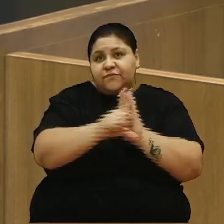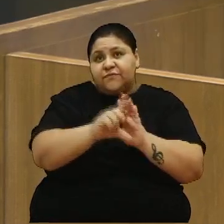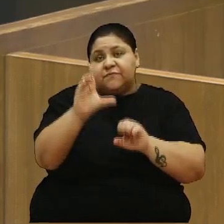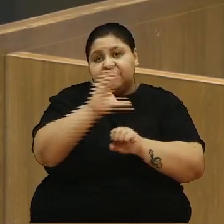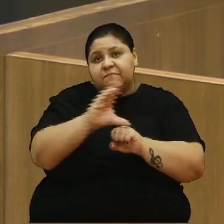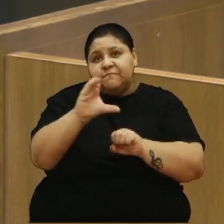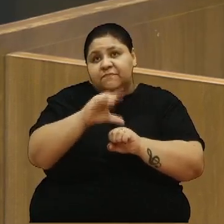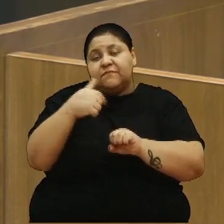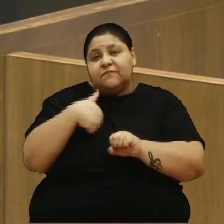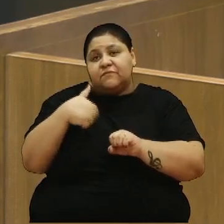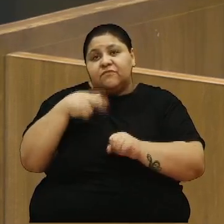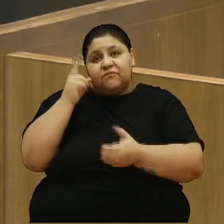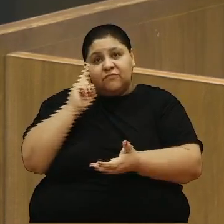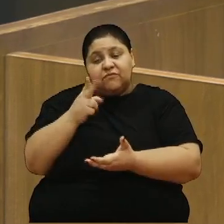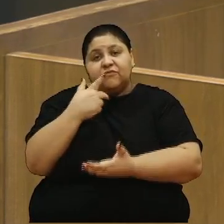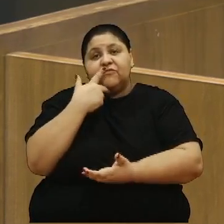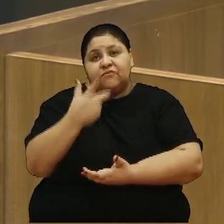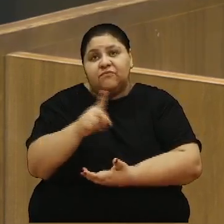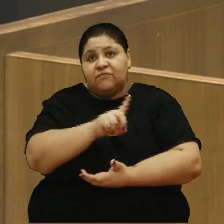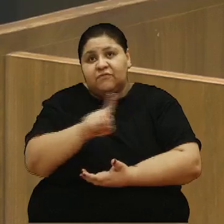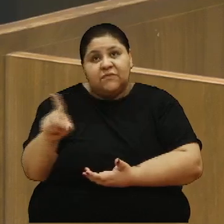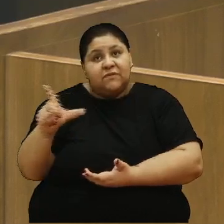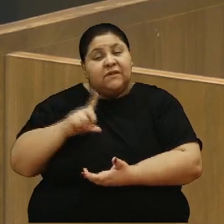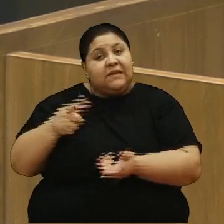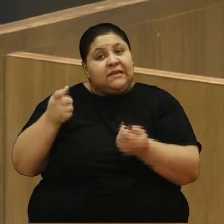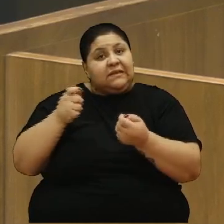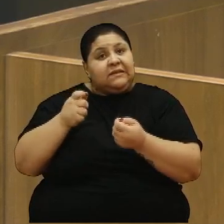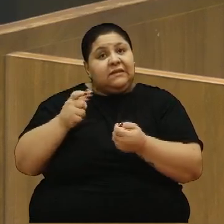inconstitucional, eu ainda continuo dizendo que não deveria ser.